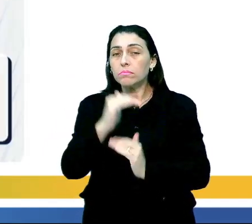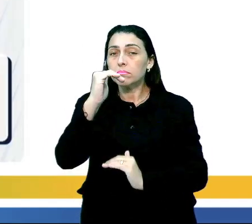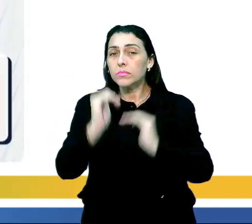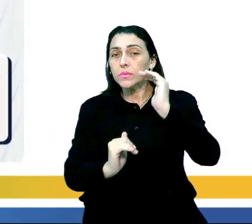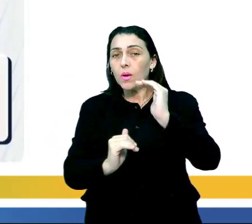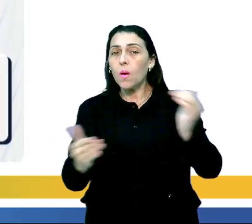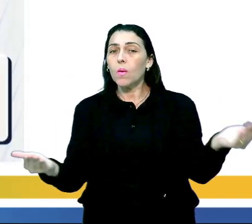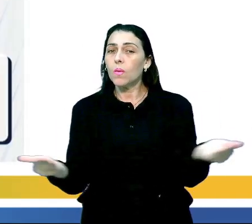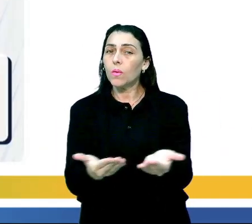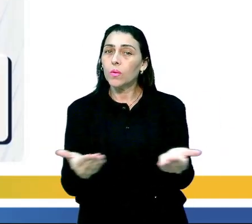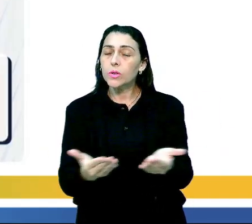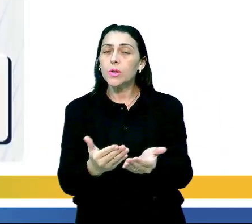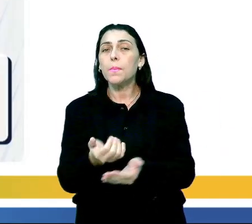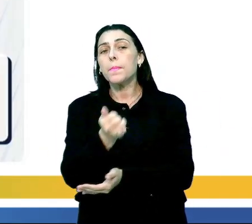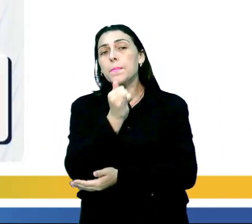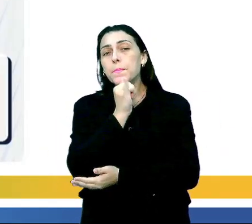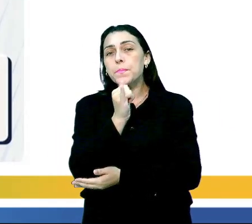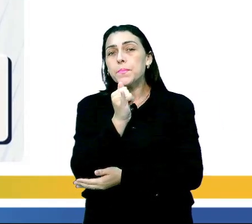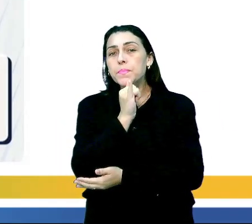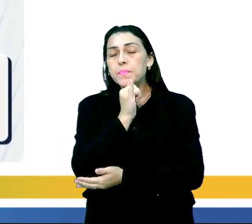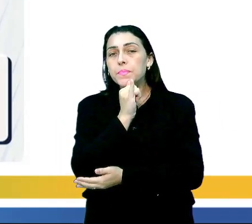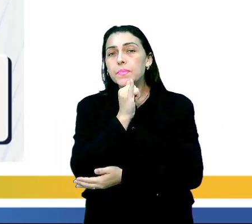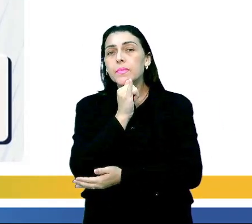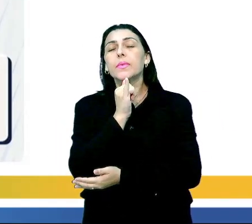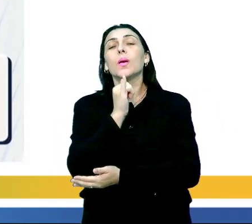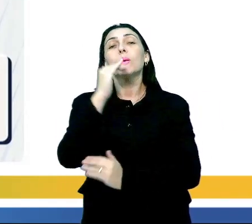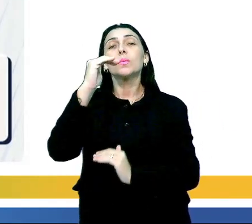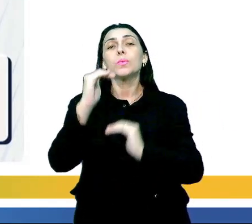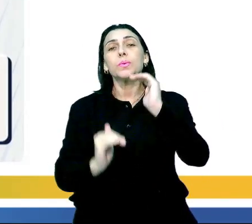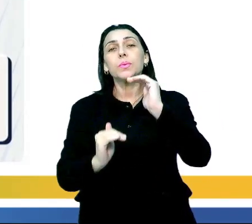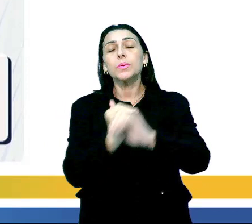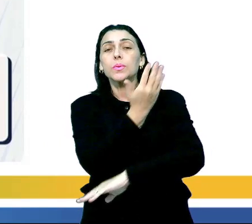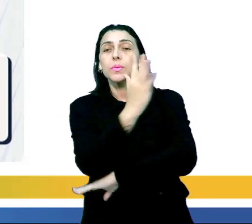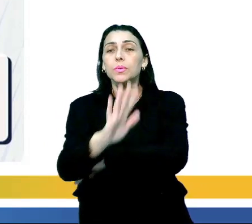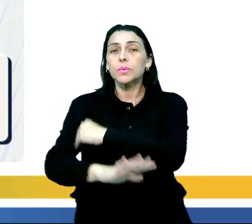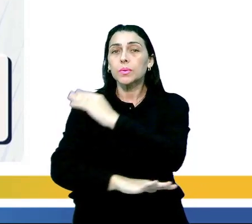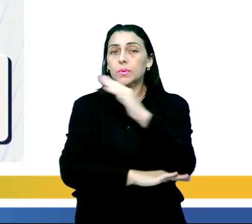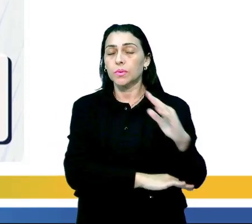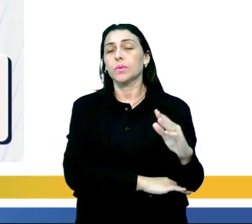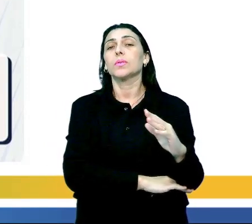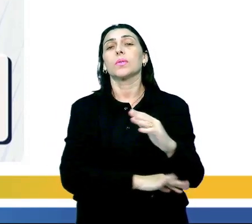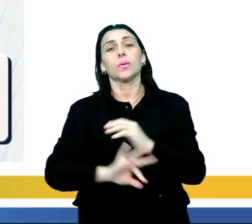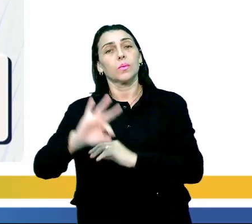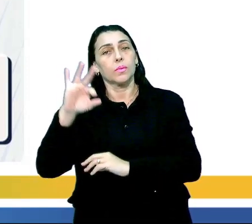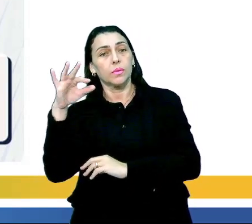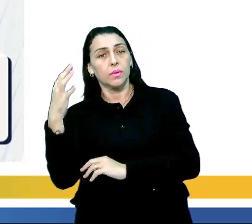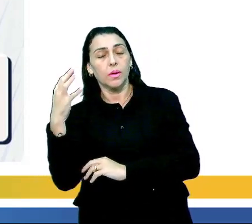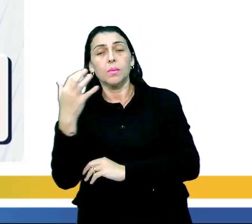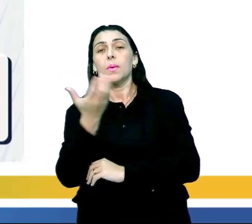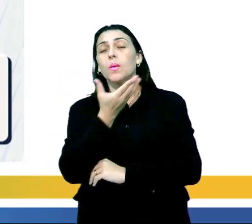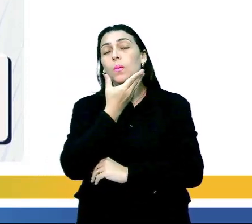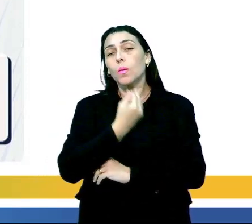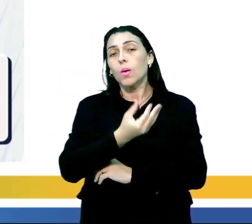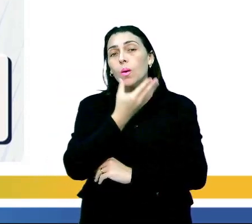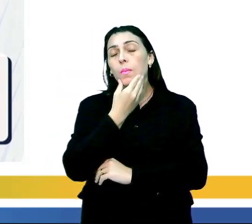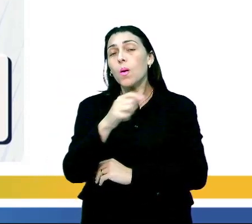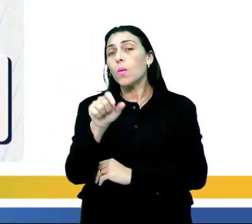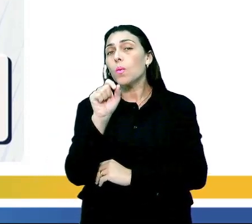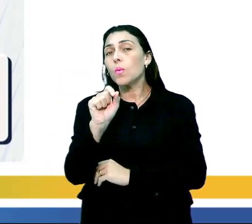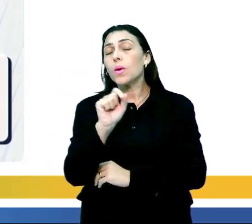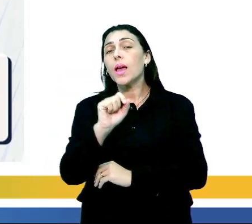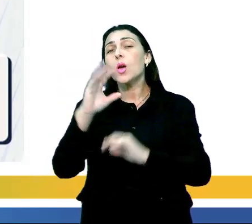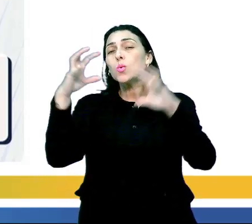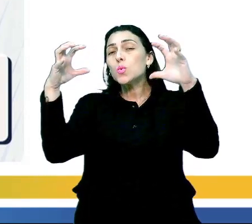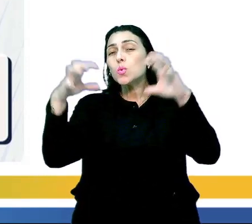desequilíbrios hoje. Por exemplo, um dos desequilíbrios ambientais causados aí pela ação humana é o que a gente chama